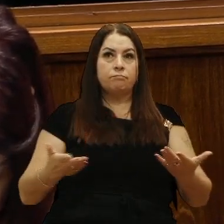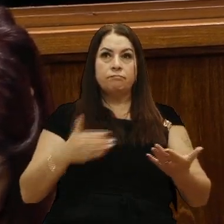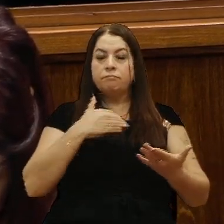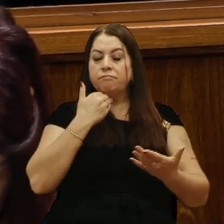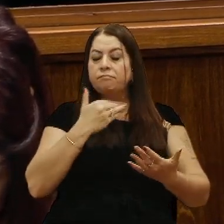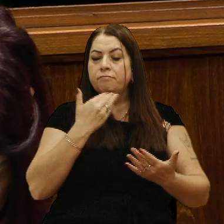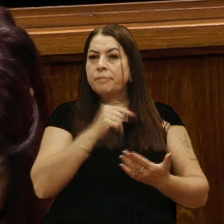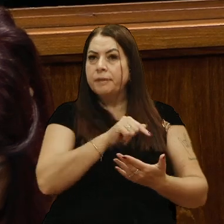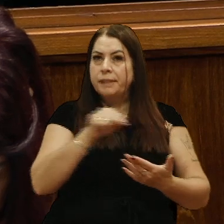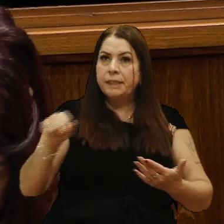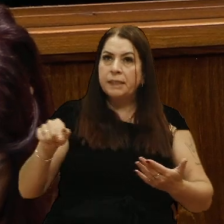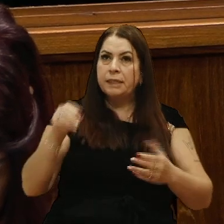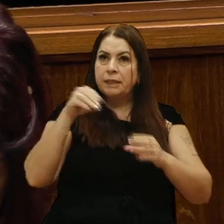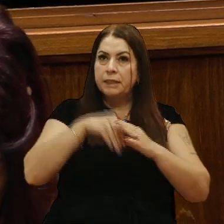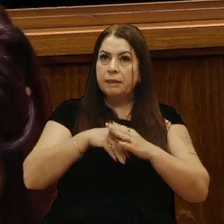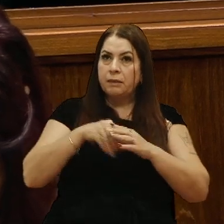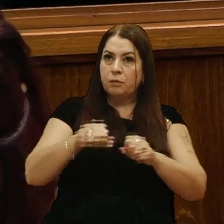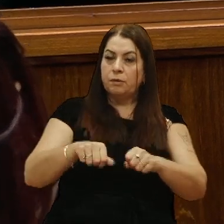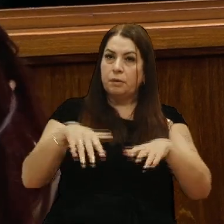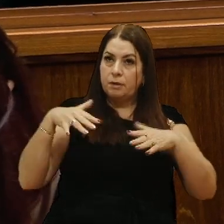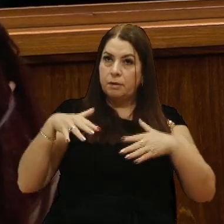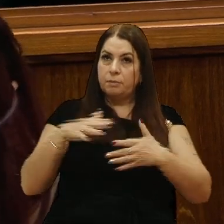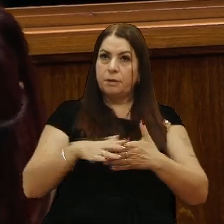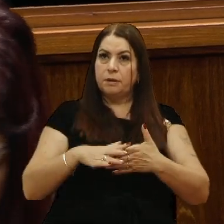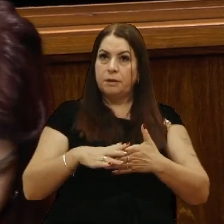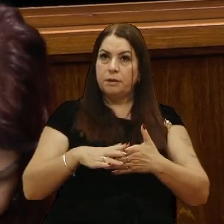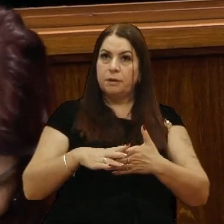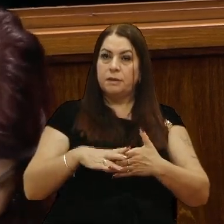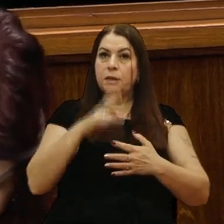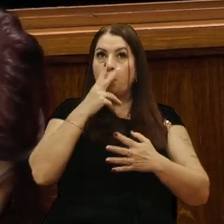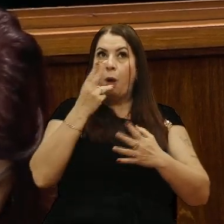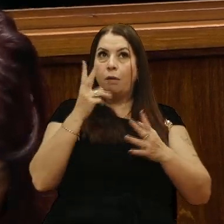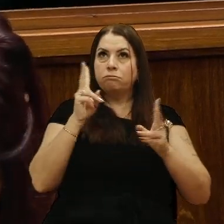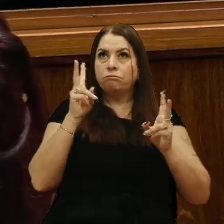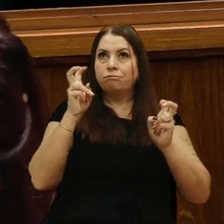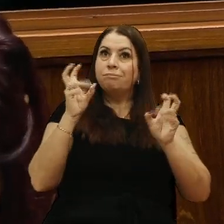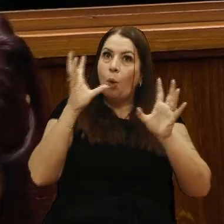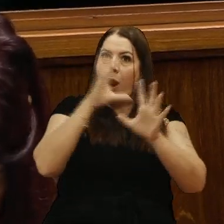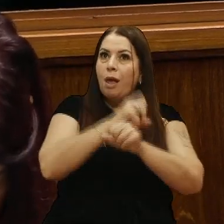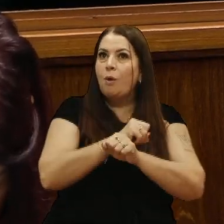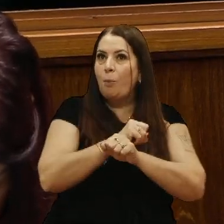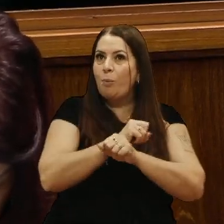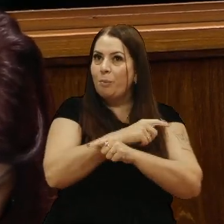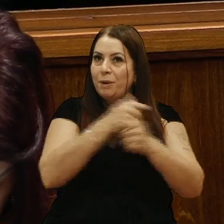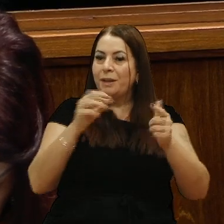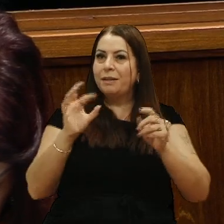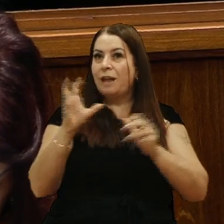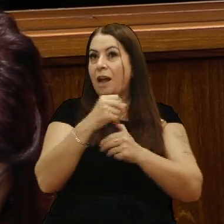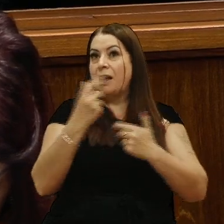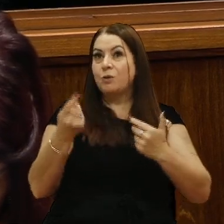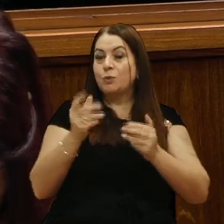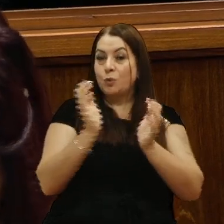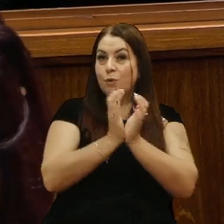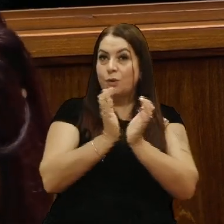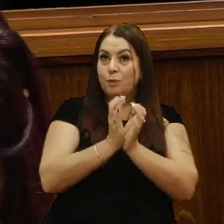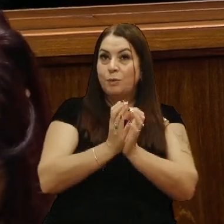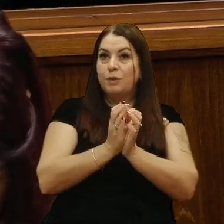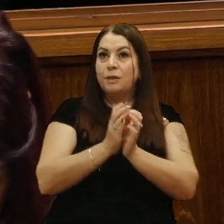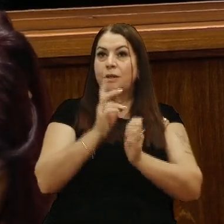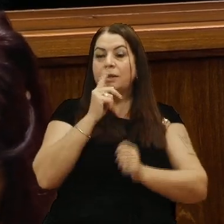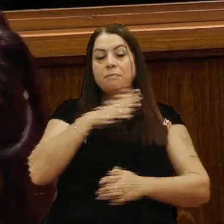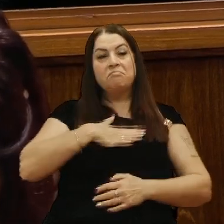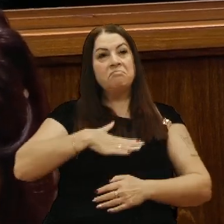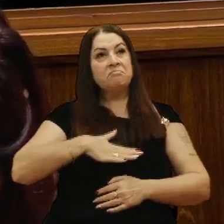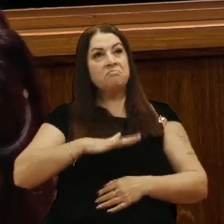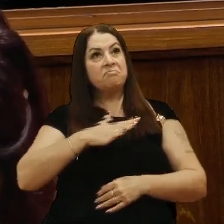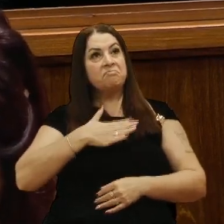adianta aqui, dentro do plenário, a gente ser uma leoa para atacar os nossos colegas e a gente ser